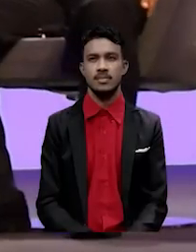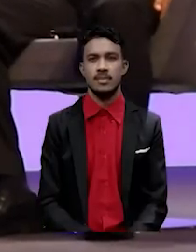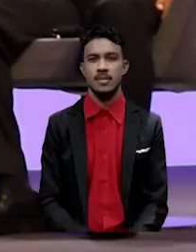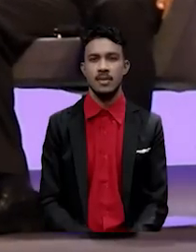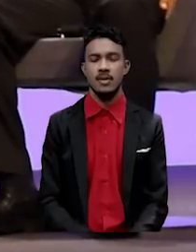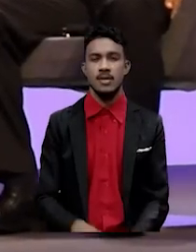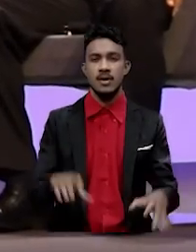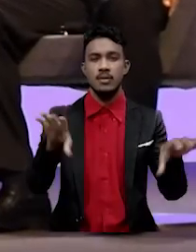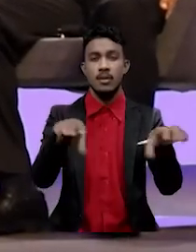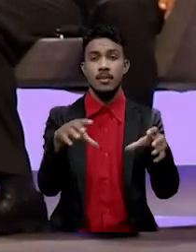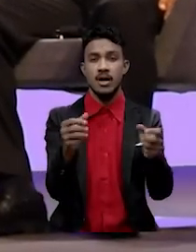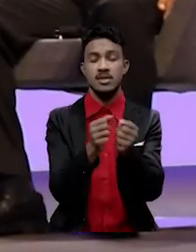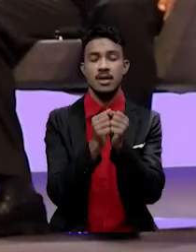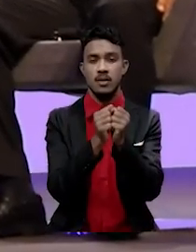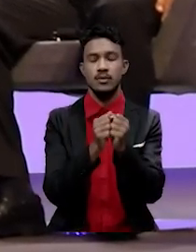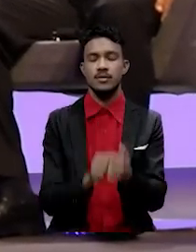cooperação,